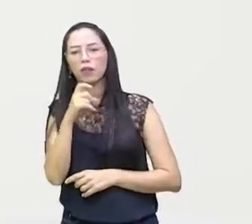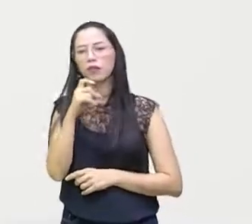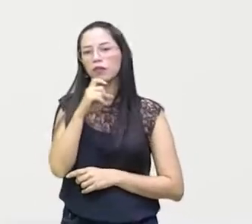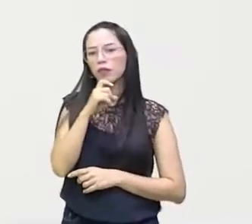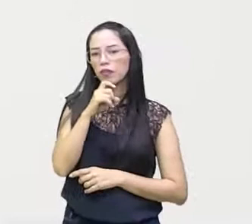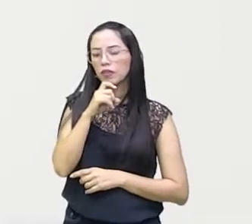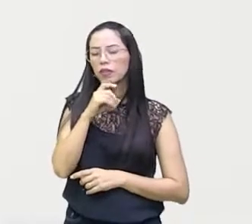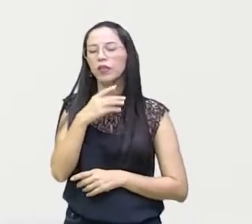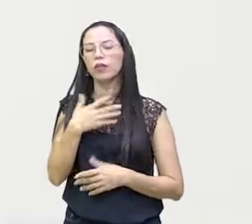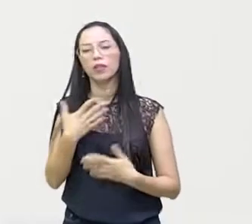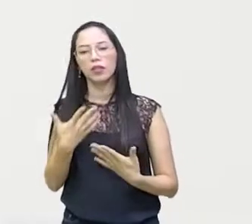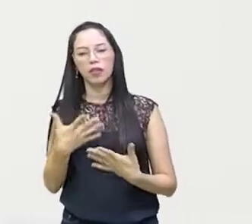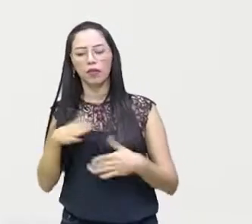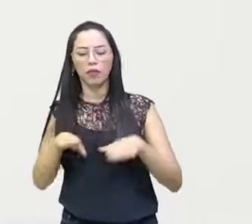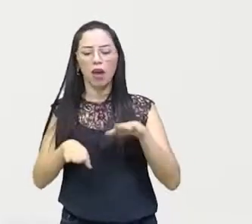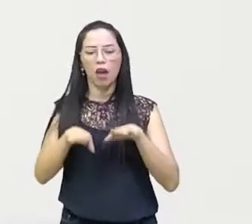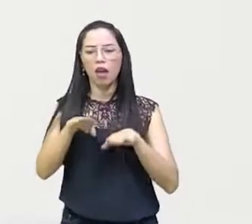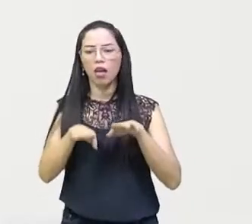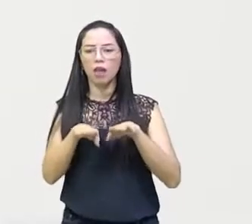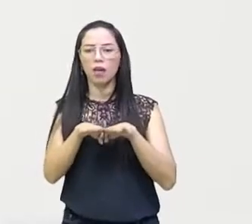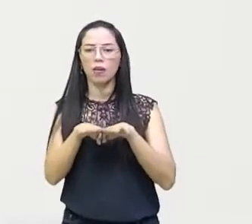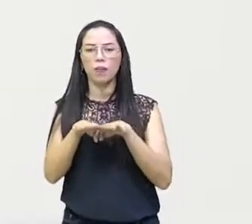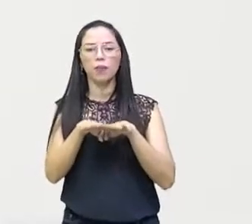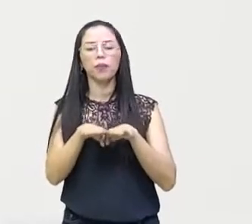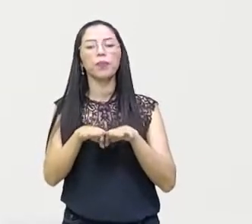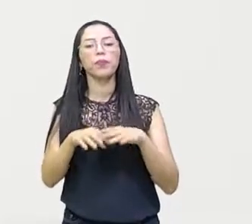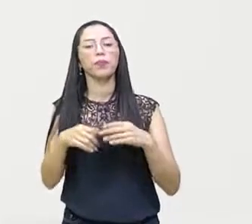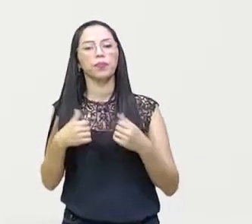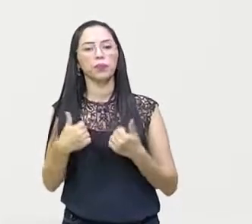corpo fique estável. Número 2.